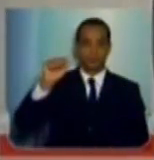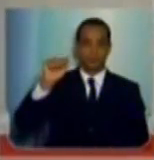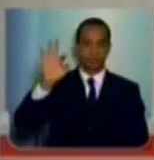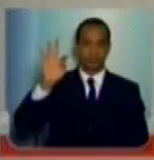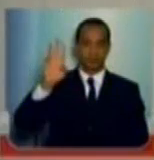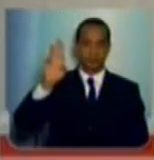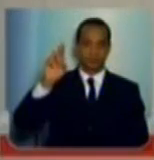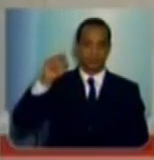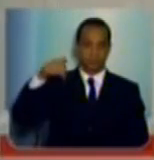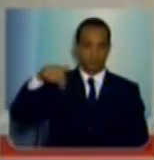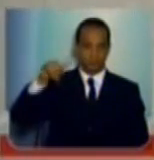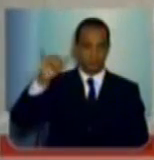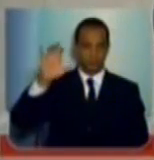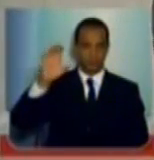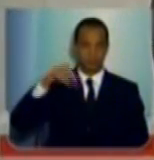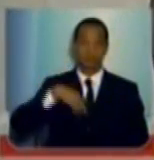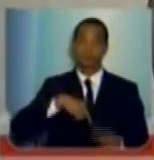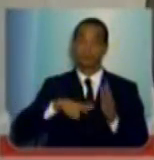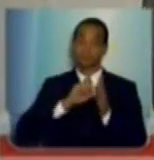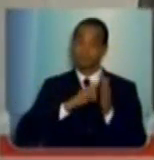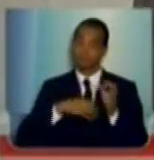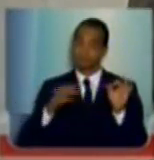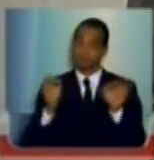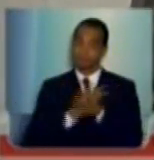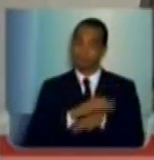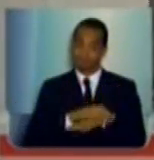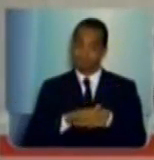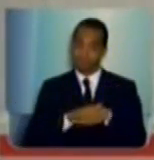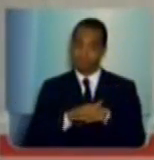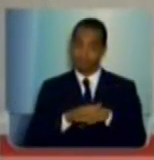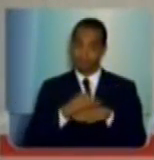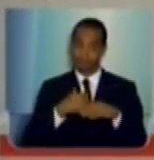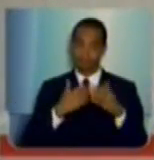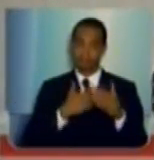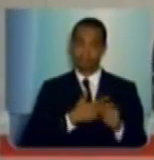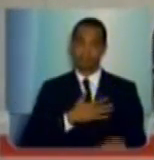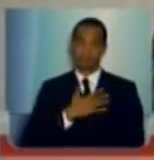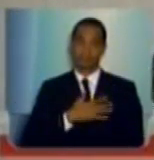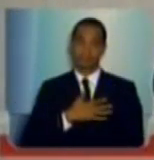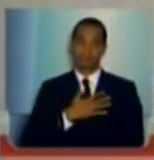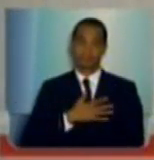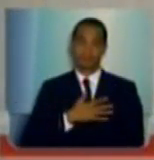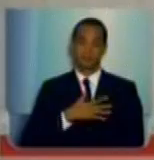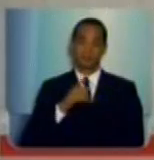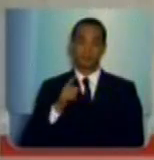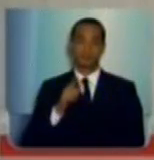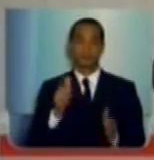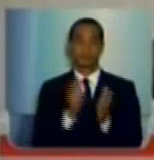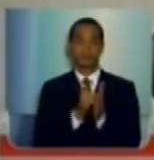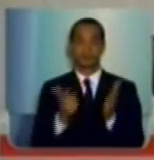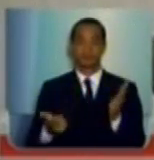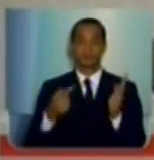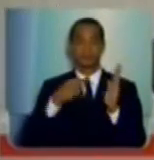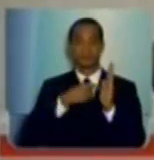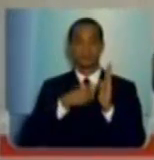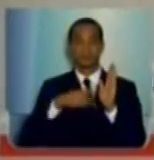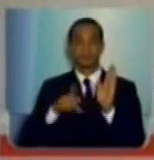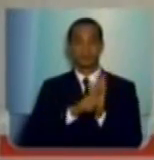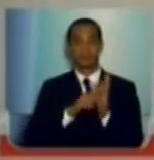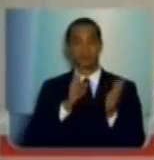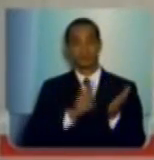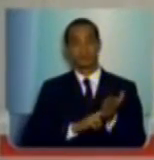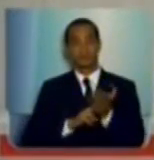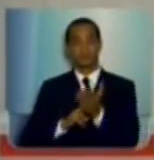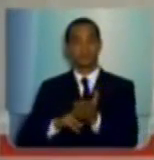gostaria antes de concluir aqui o meu pronunciamento eh que esse manifesto que essa carta